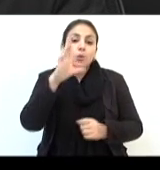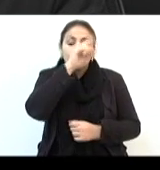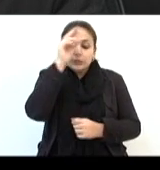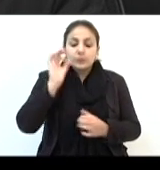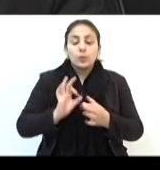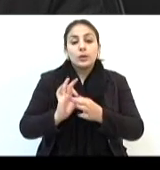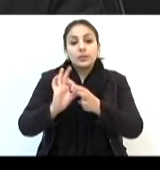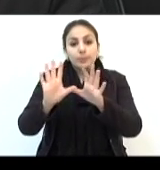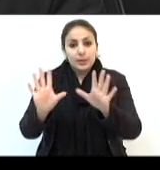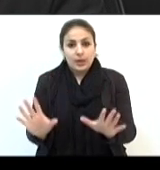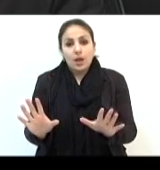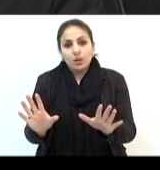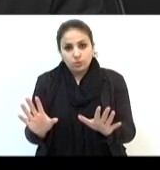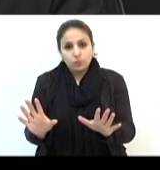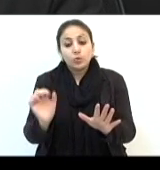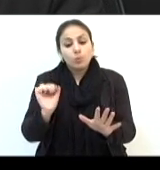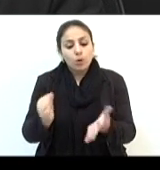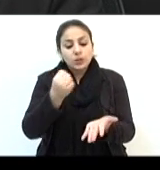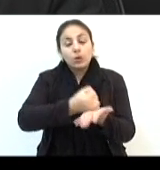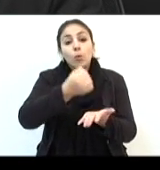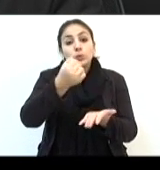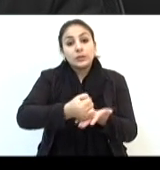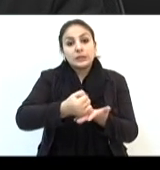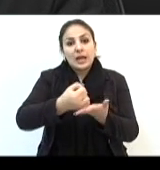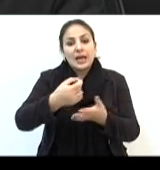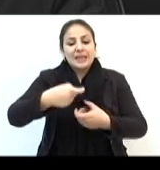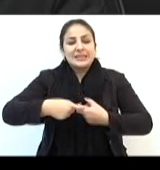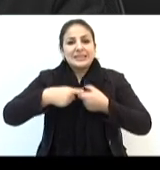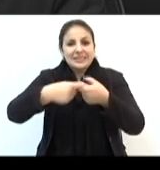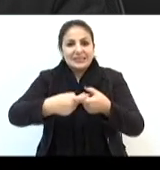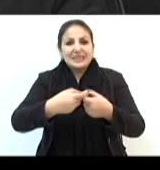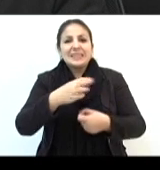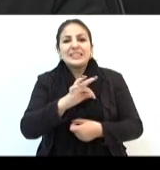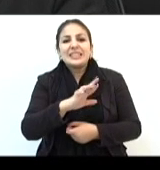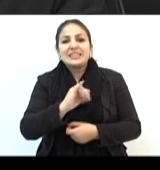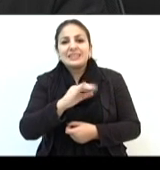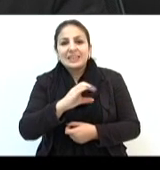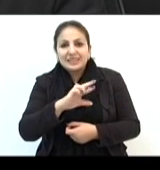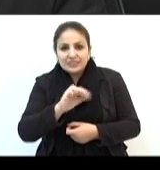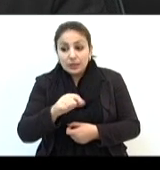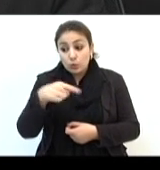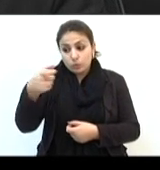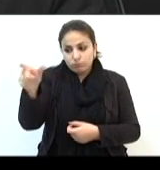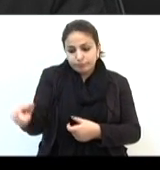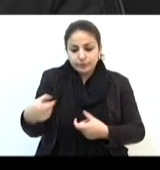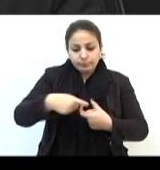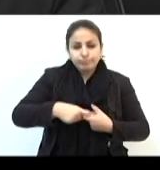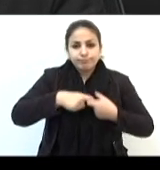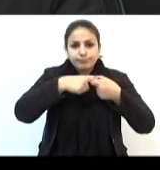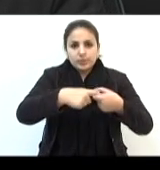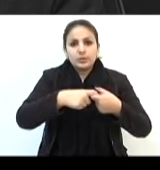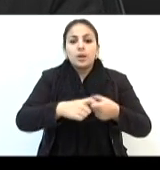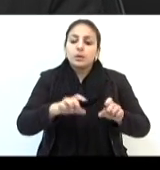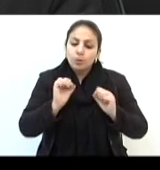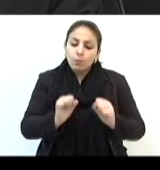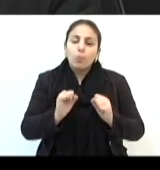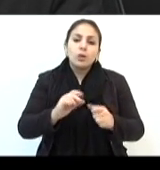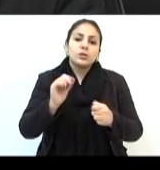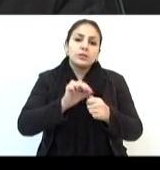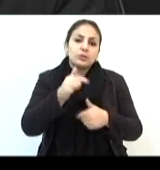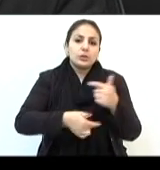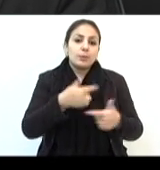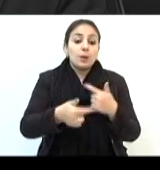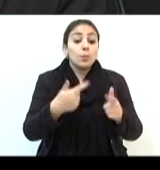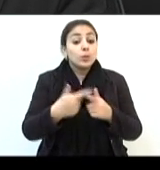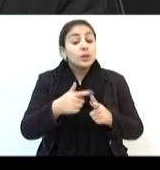autorizado a contratar, através de outros meios, terceirizados ou não, para que esse serviço seja suprido, ou seja, a população não